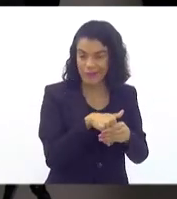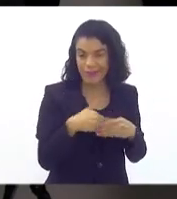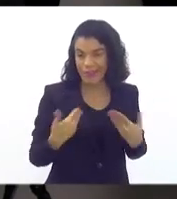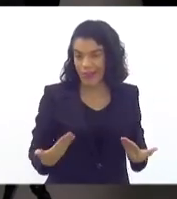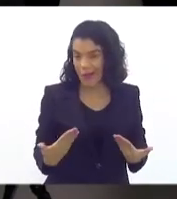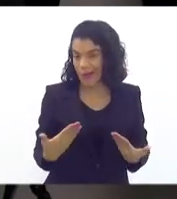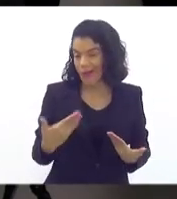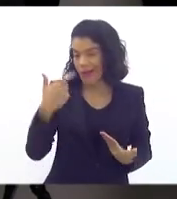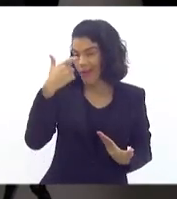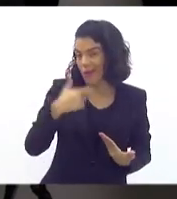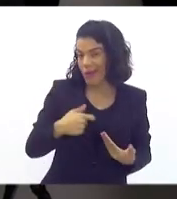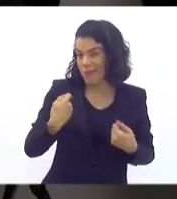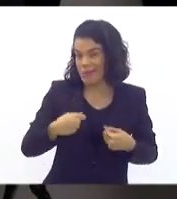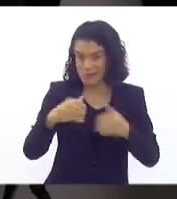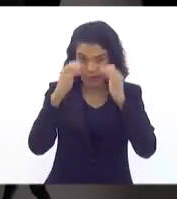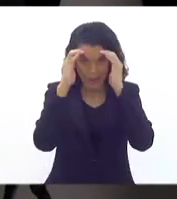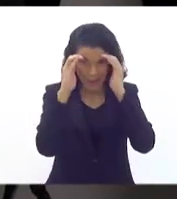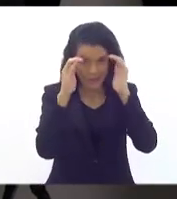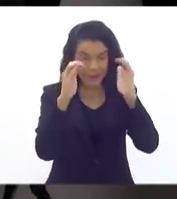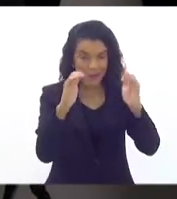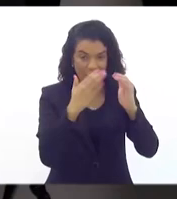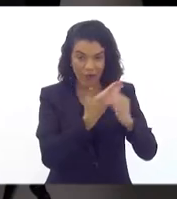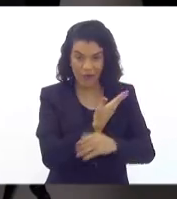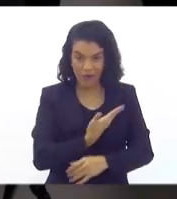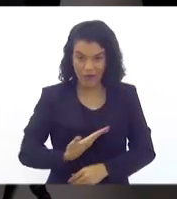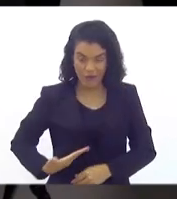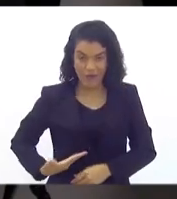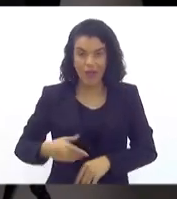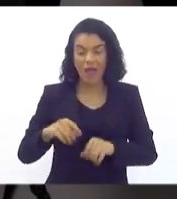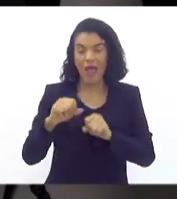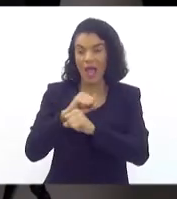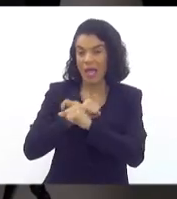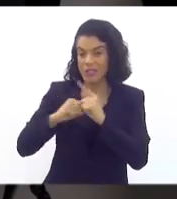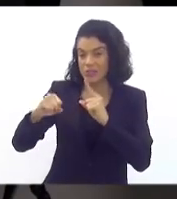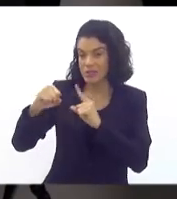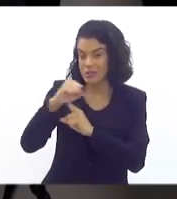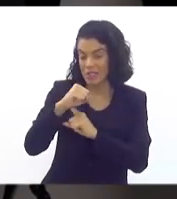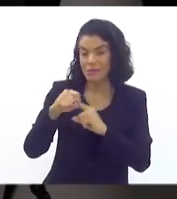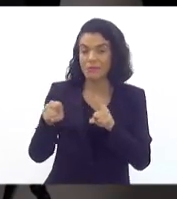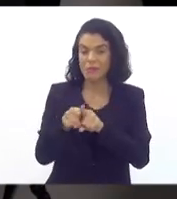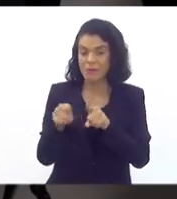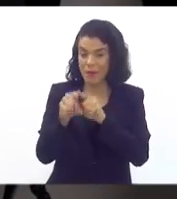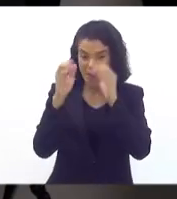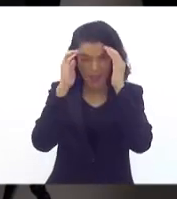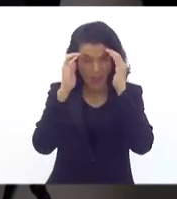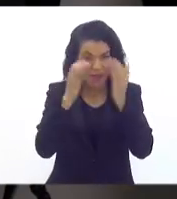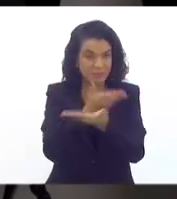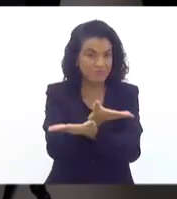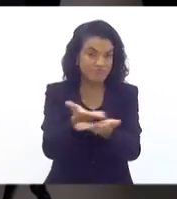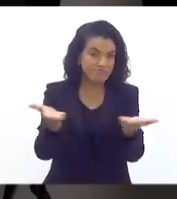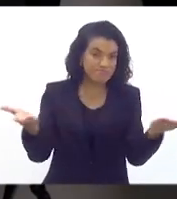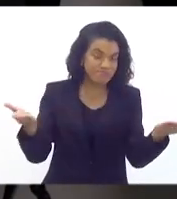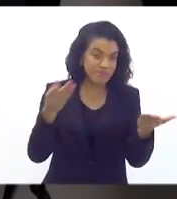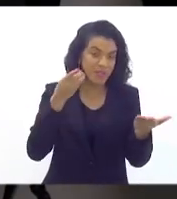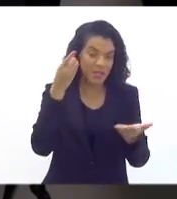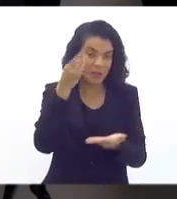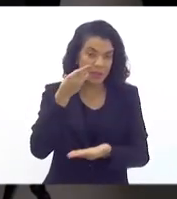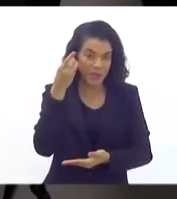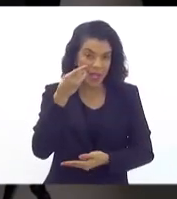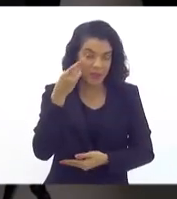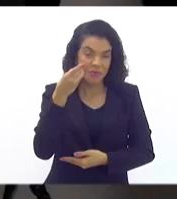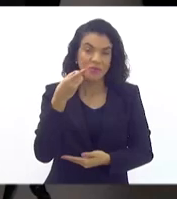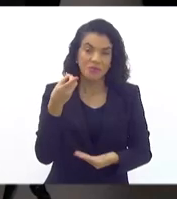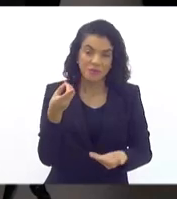devo não só a respeito ao Governador a sociedade mas o respeito tremendo aos senhores enquanto Deputado